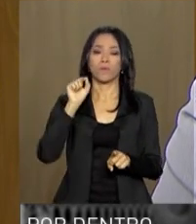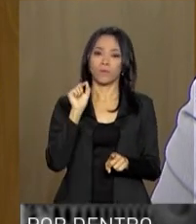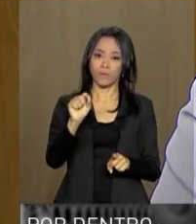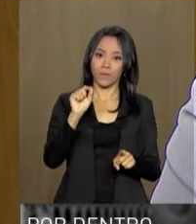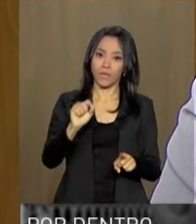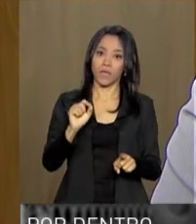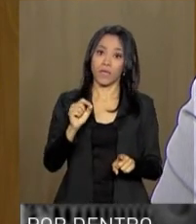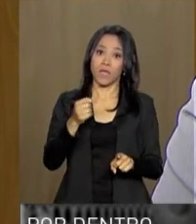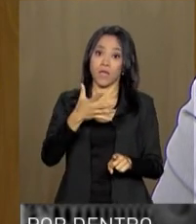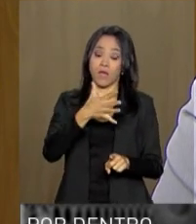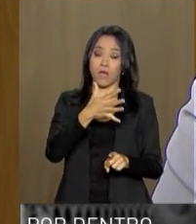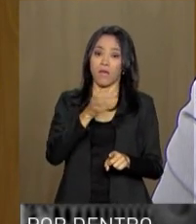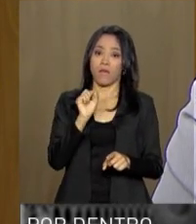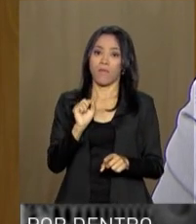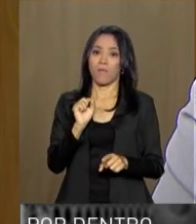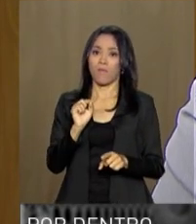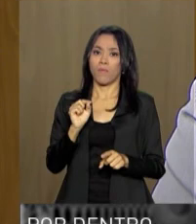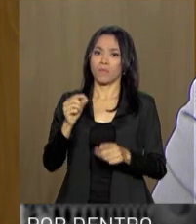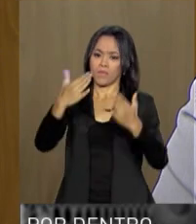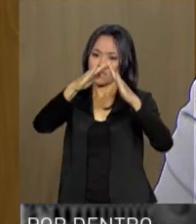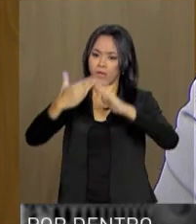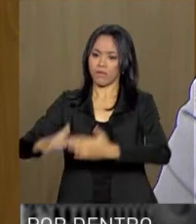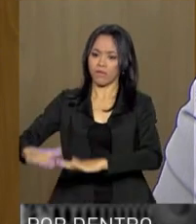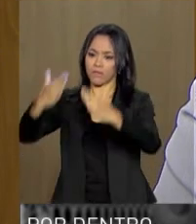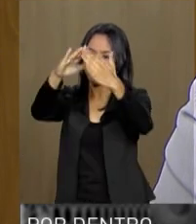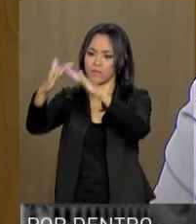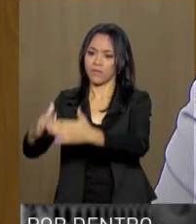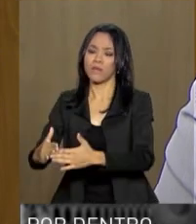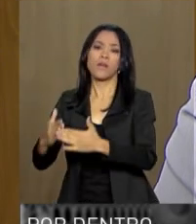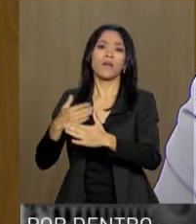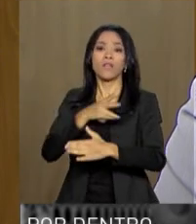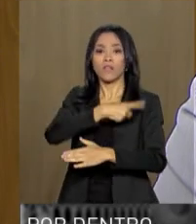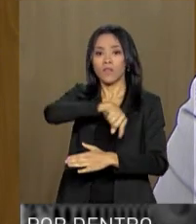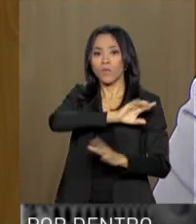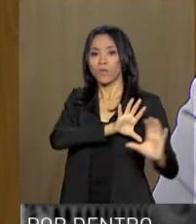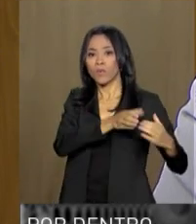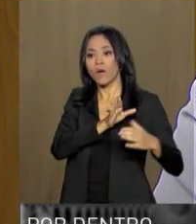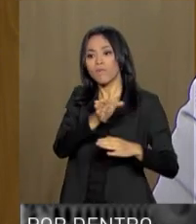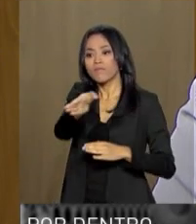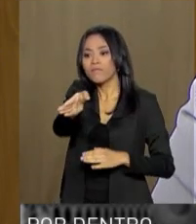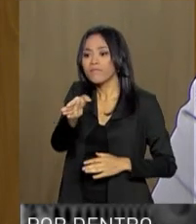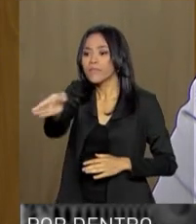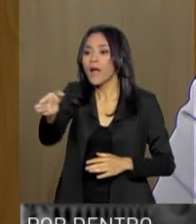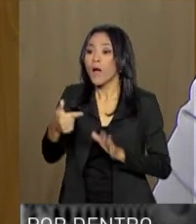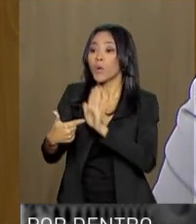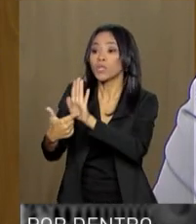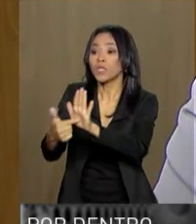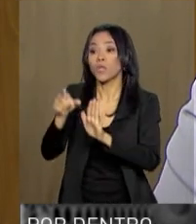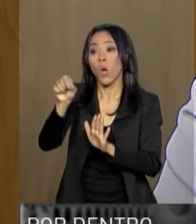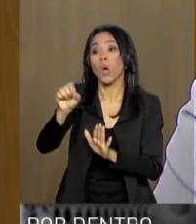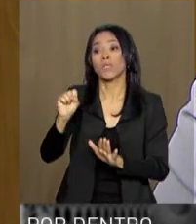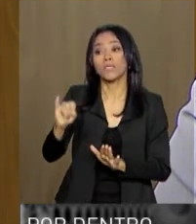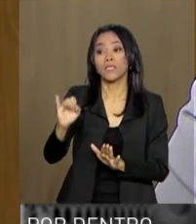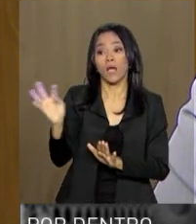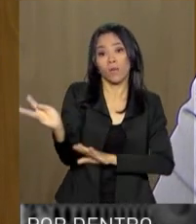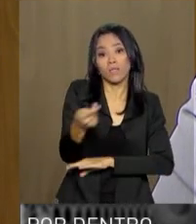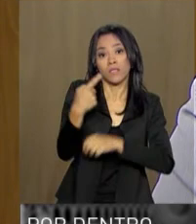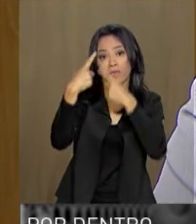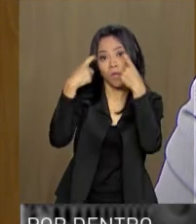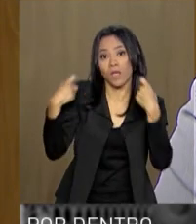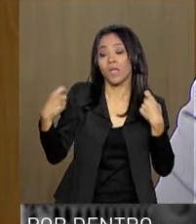comunidades mostrando todos os canais de comunicação ao qual as possíveis vítimas de violações